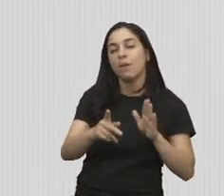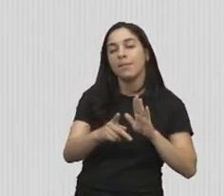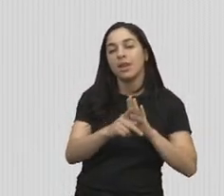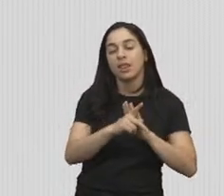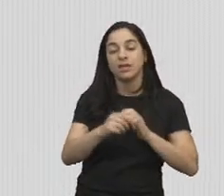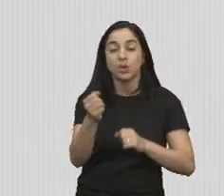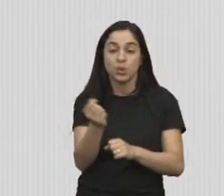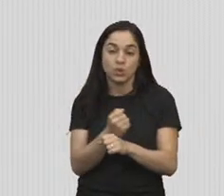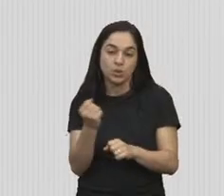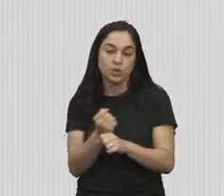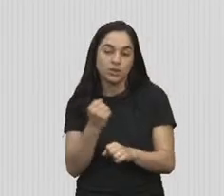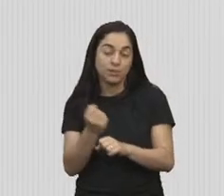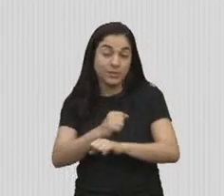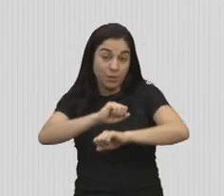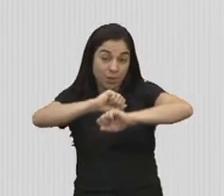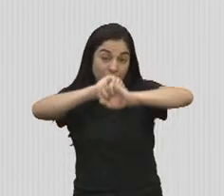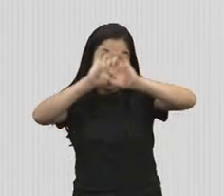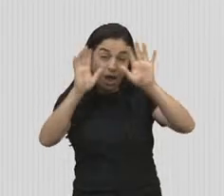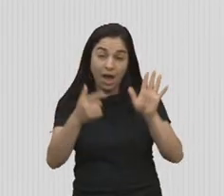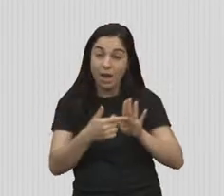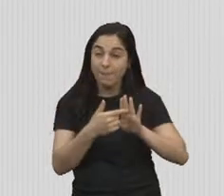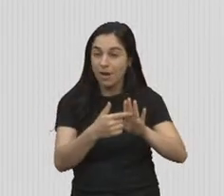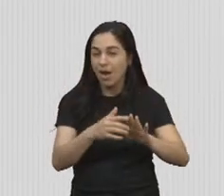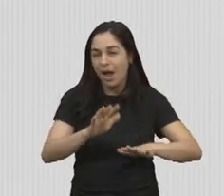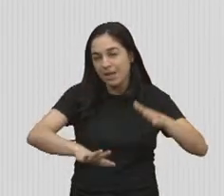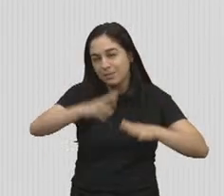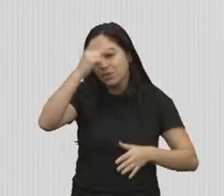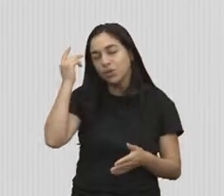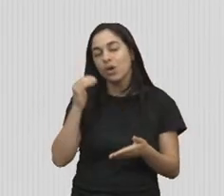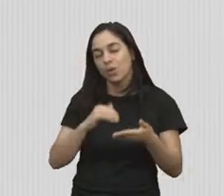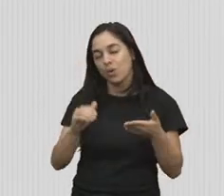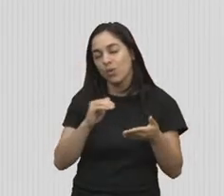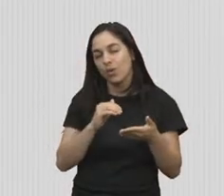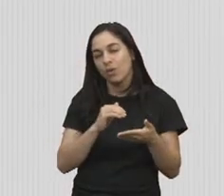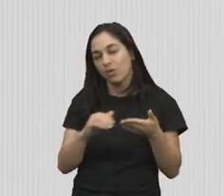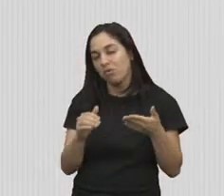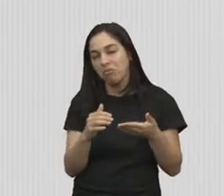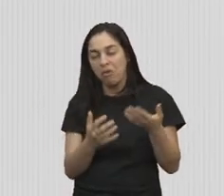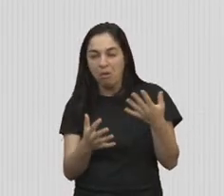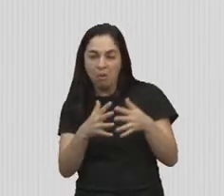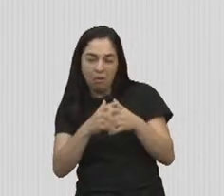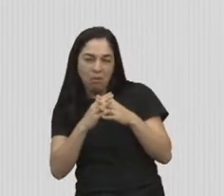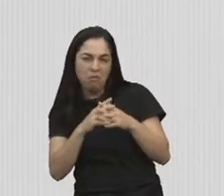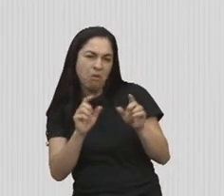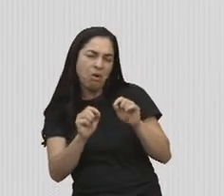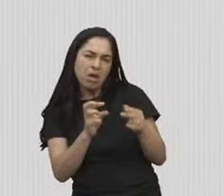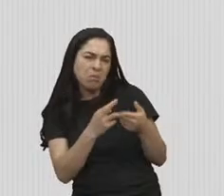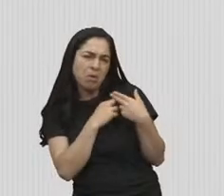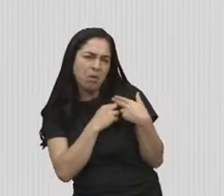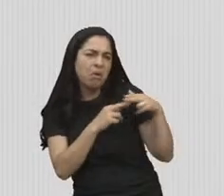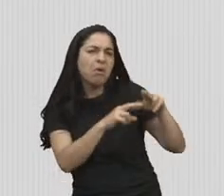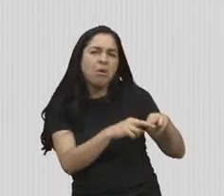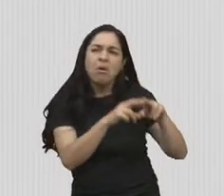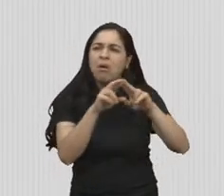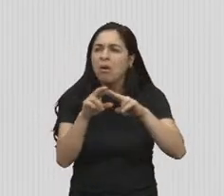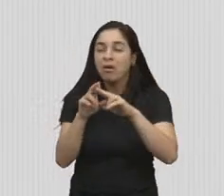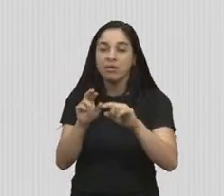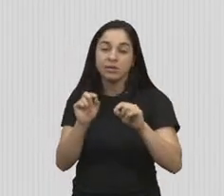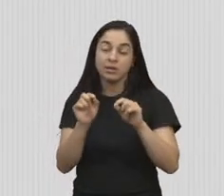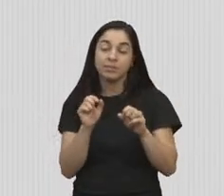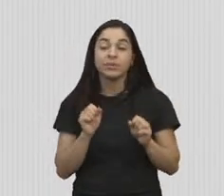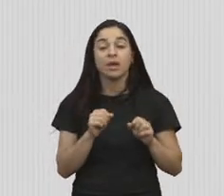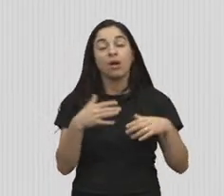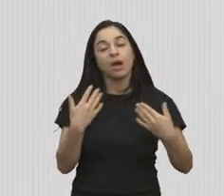construção civil. Então, é legal deixar isso claro também, tá? Que às vezes o pessoal confunde. E como que é feito, então, essa fiscalização